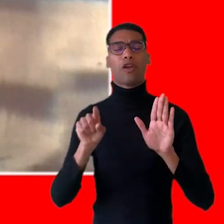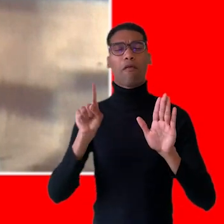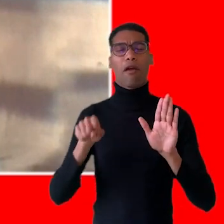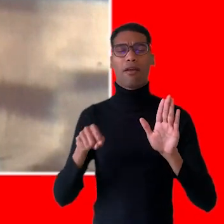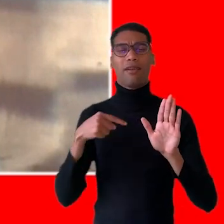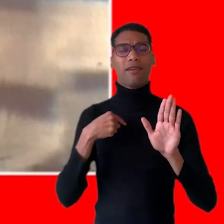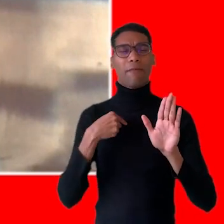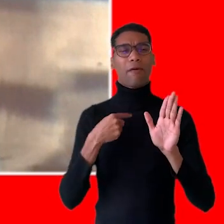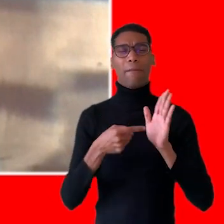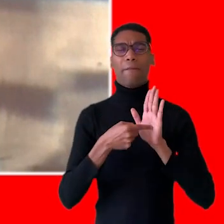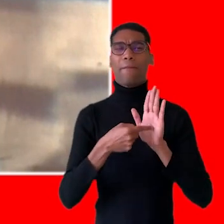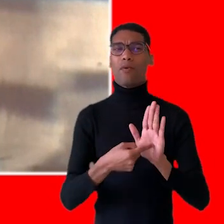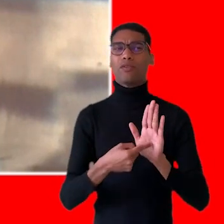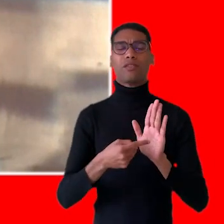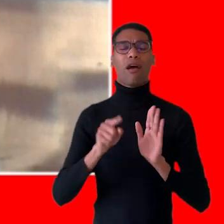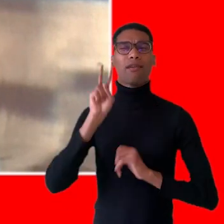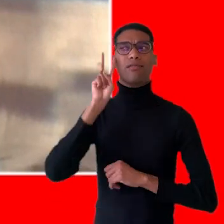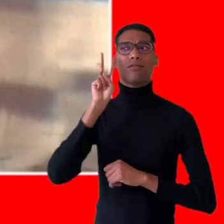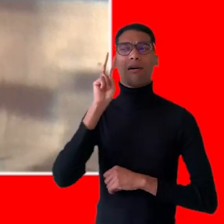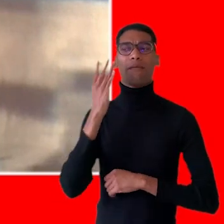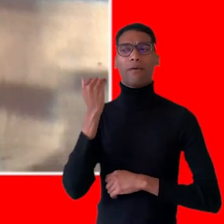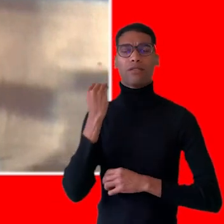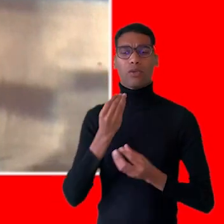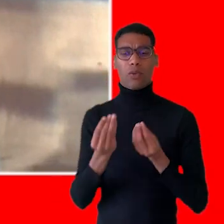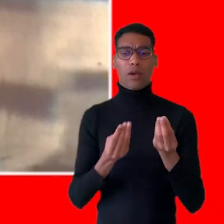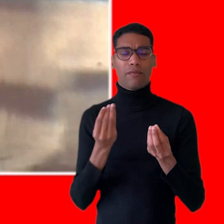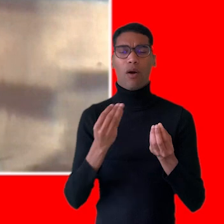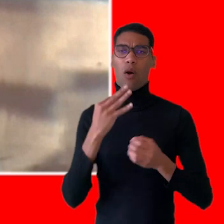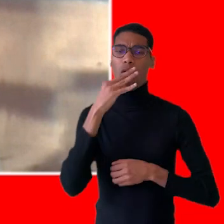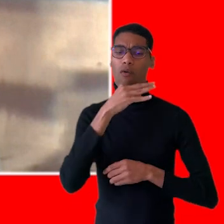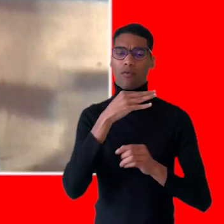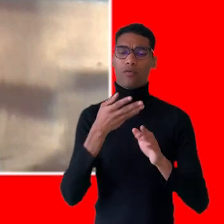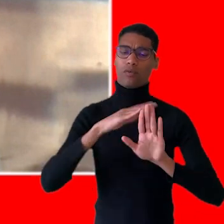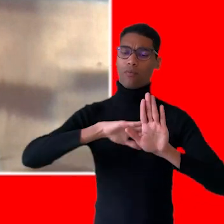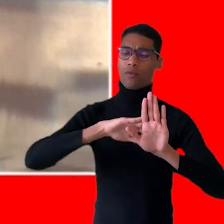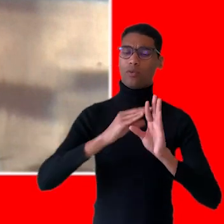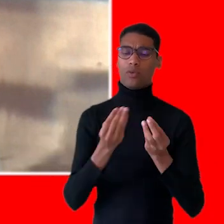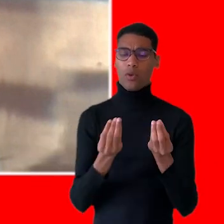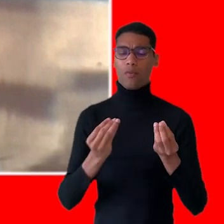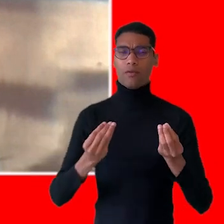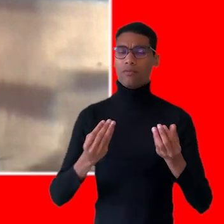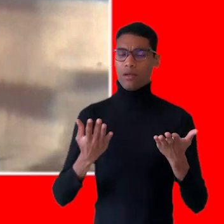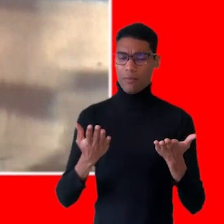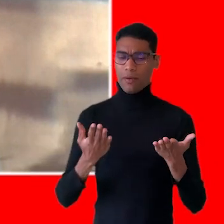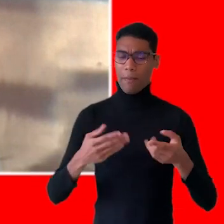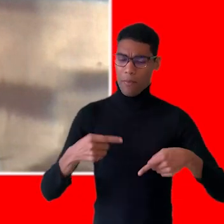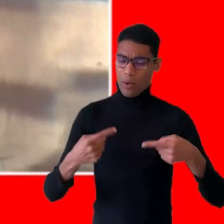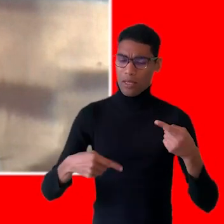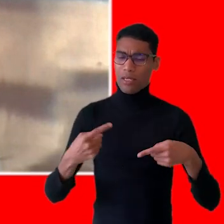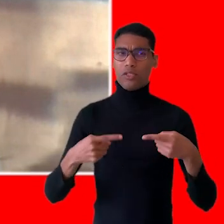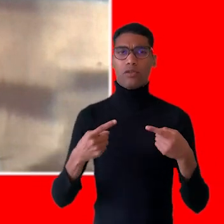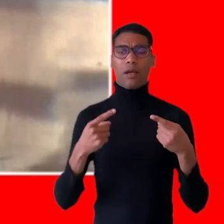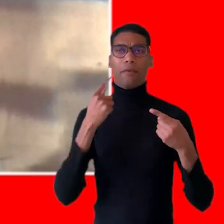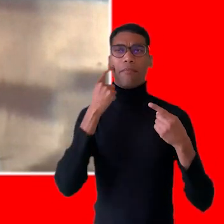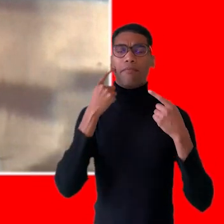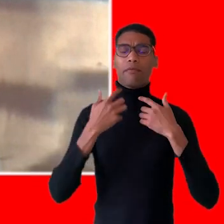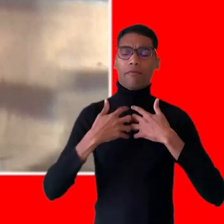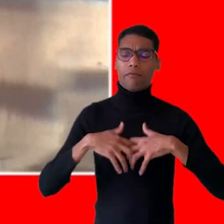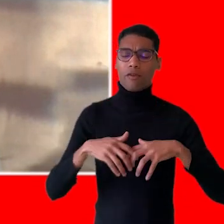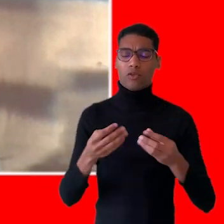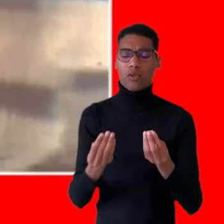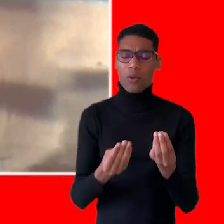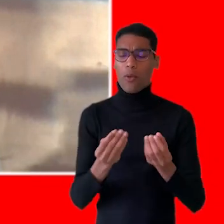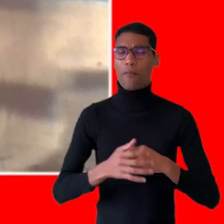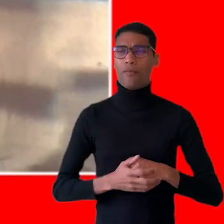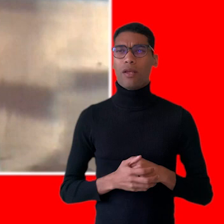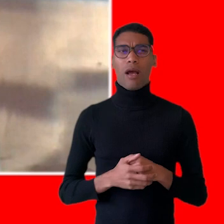a história a partir de uma mobilização política questionando o genocídio da população negra, questionando